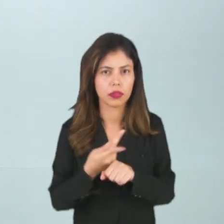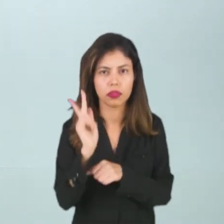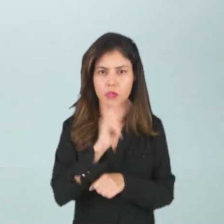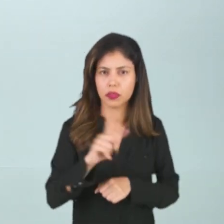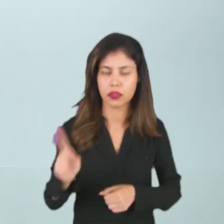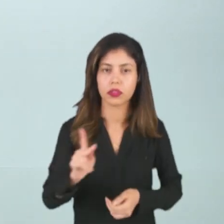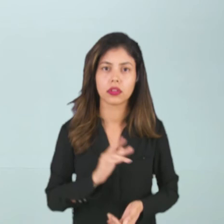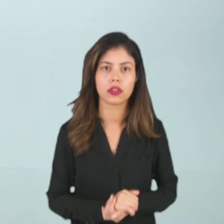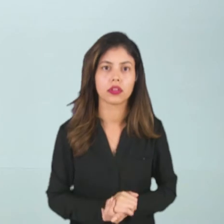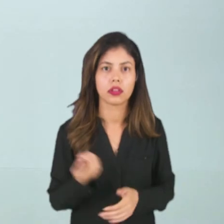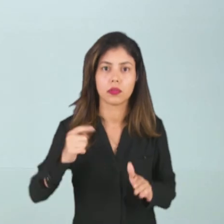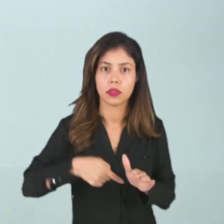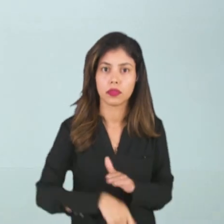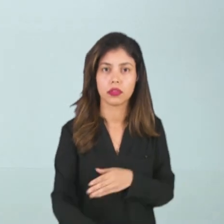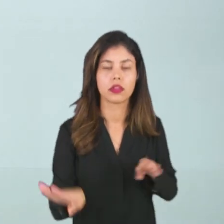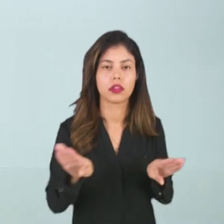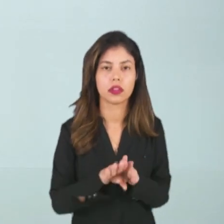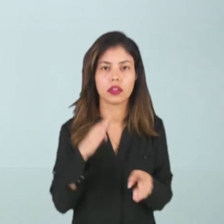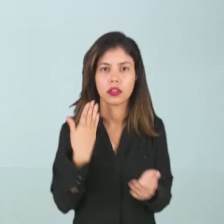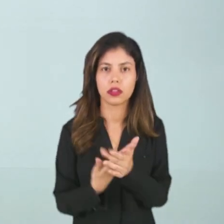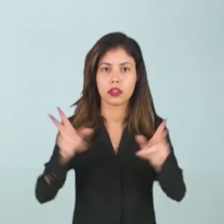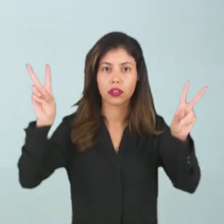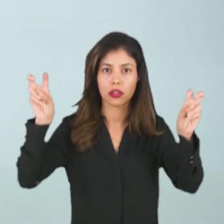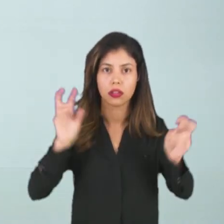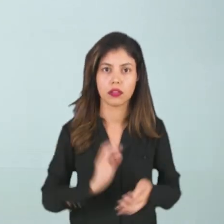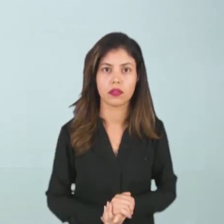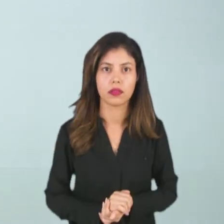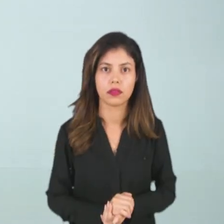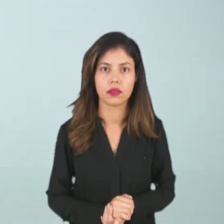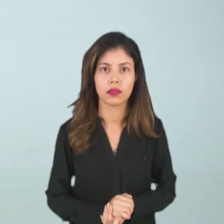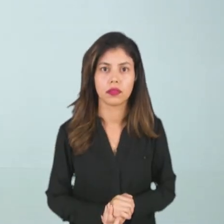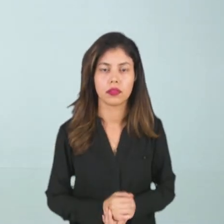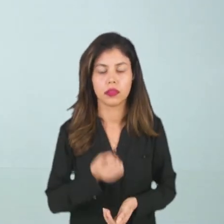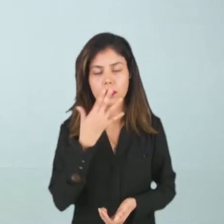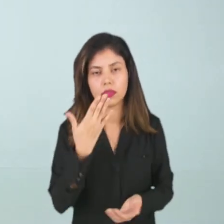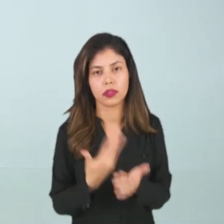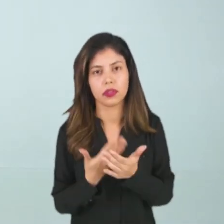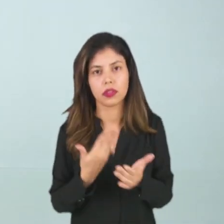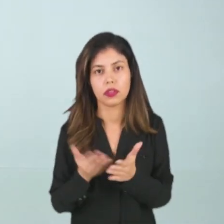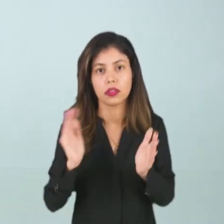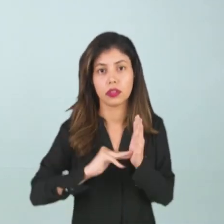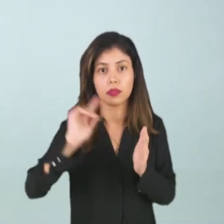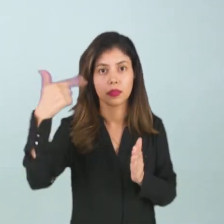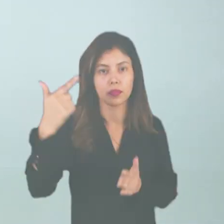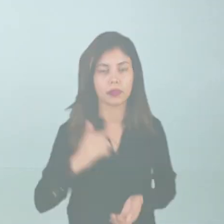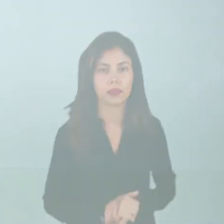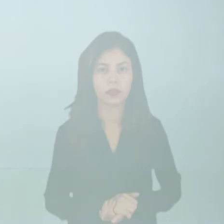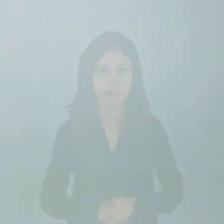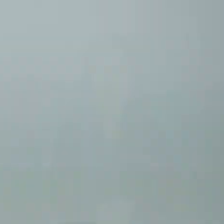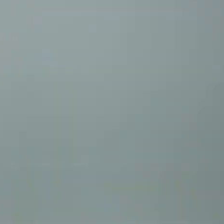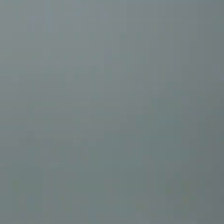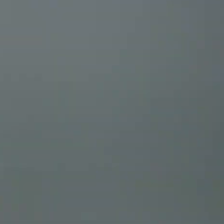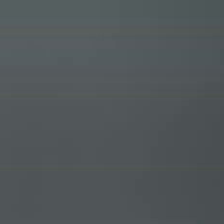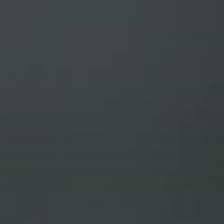o seu professor para aprofundar sobre essa temática. Uma boa aula e até a próxima.